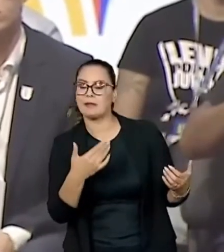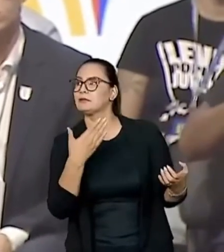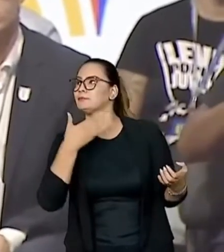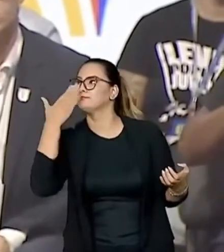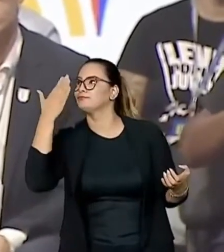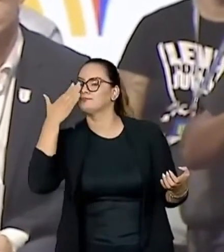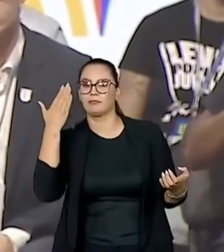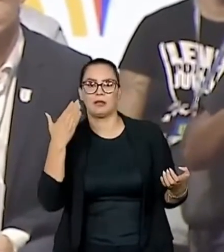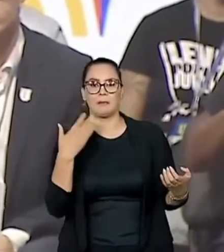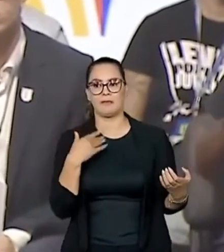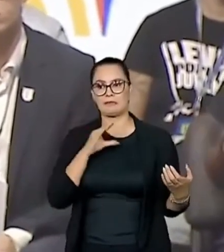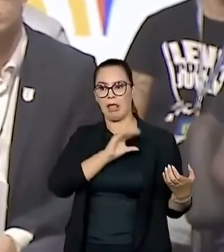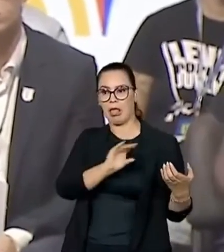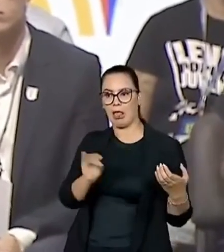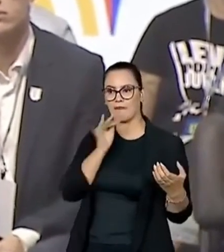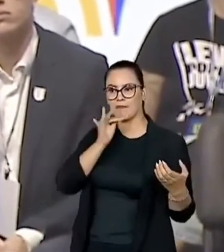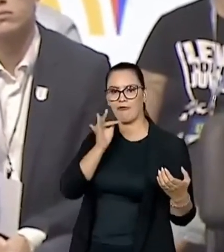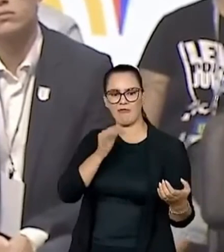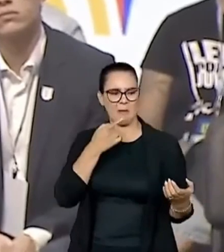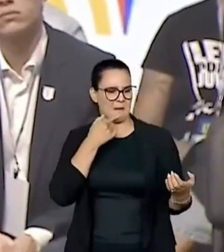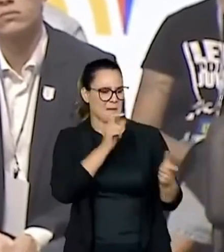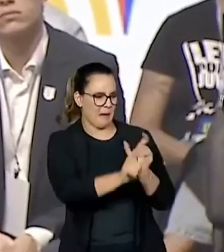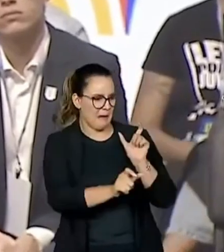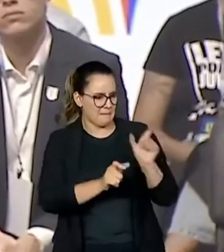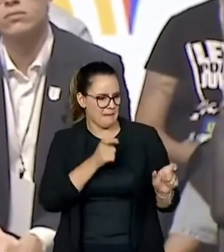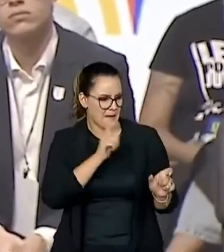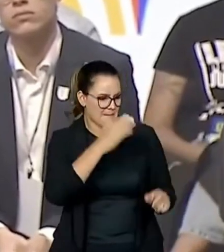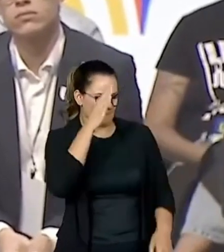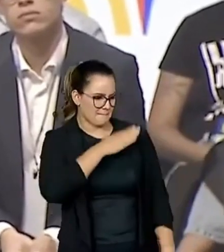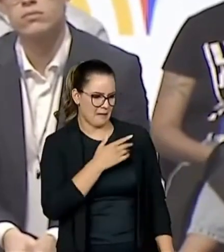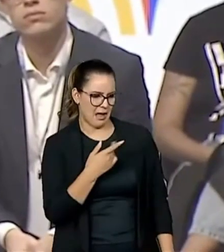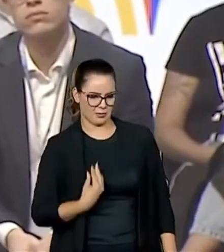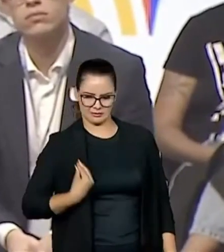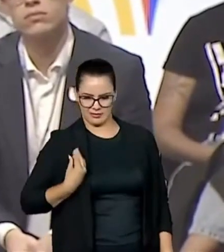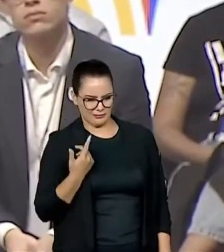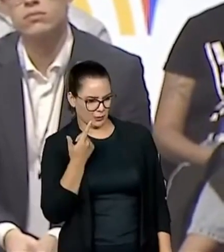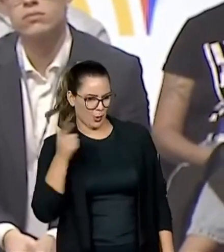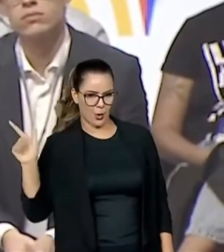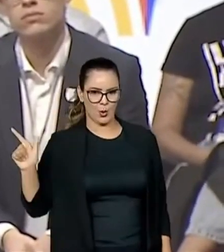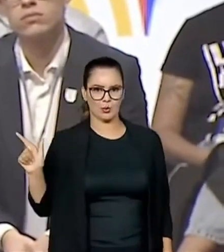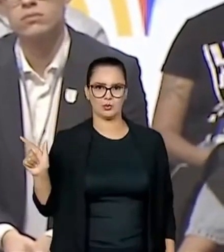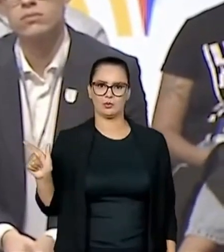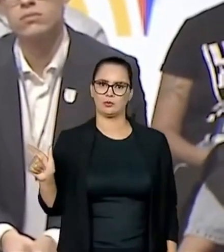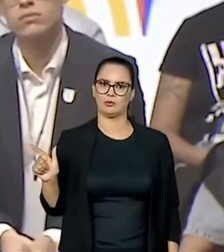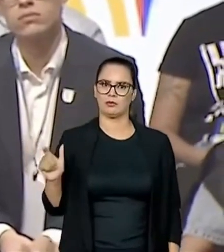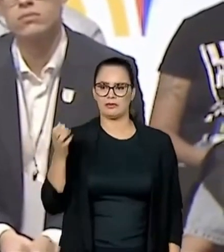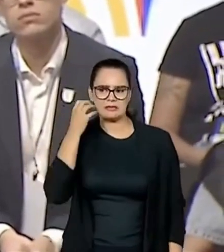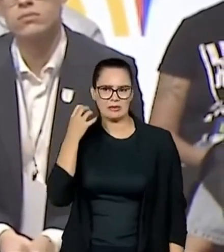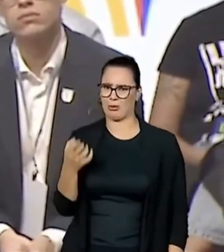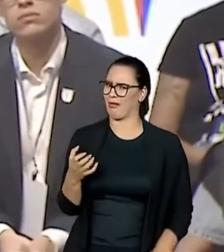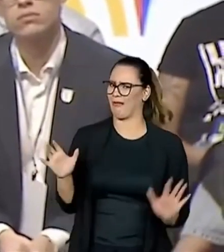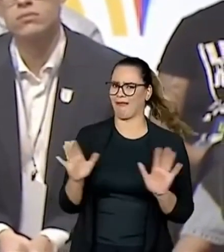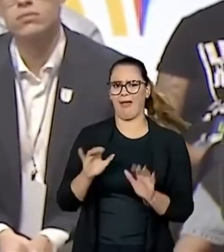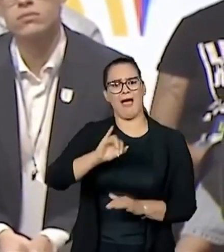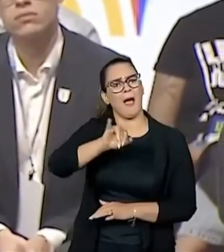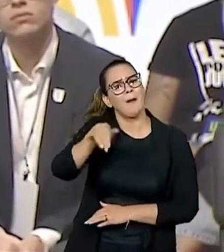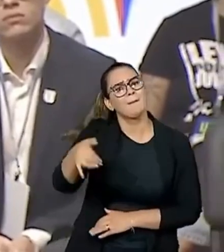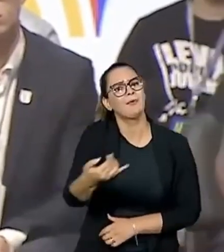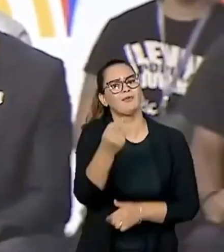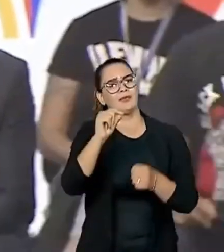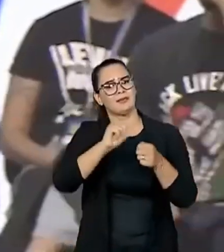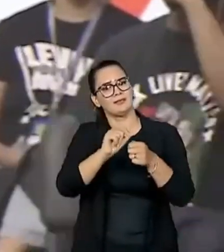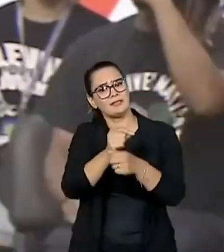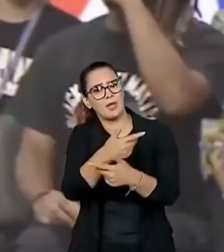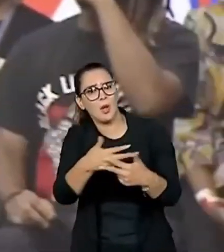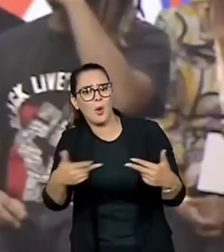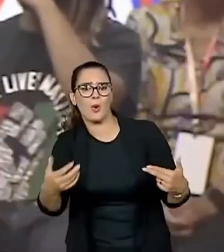para fazer futrica, para xingar, para falar mal dos outros. Vamos aproveitar para fazer as coisas que